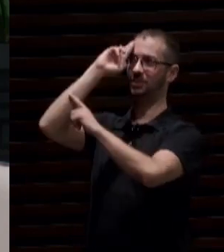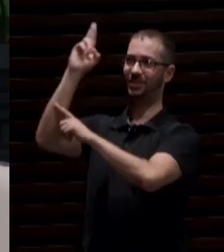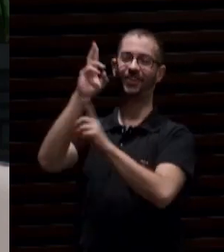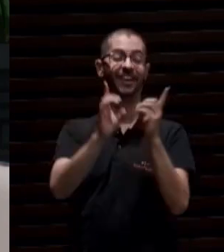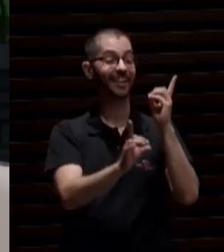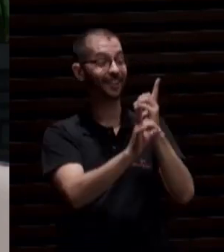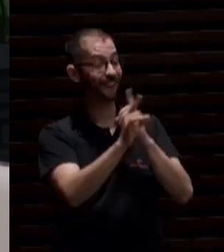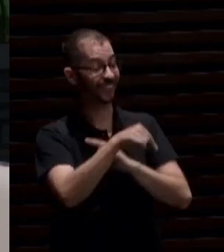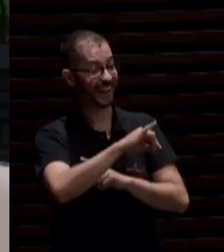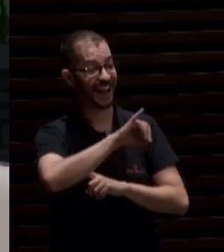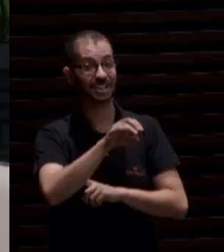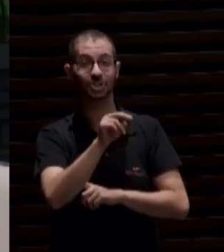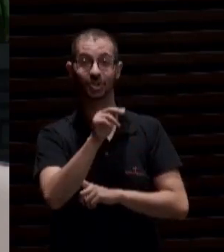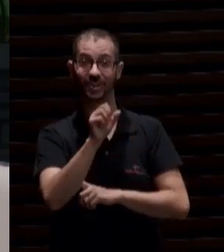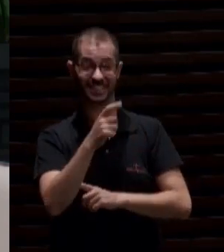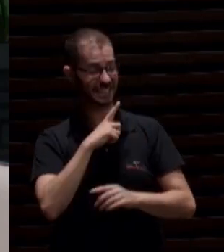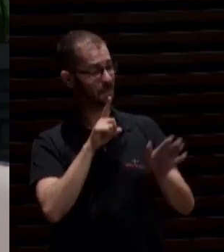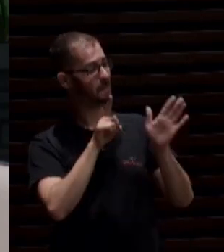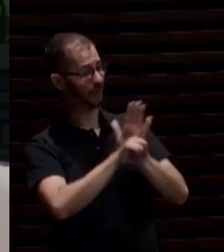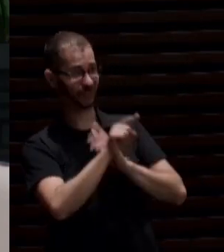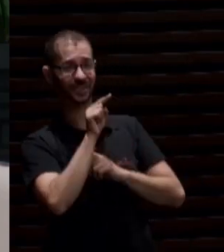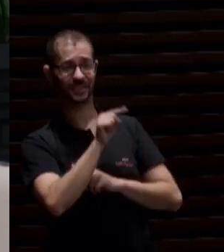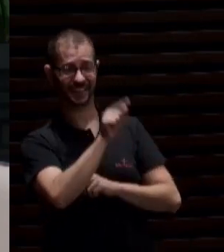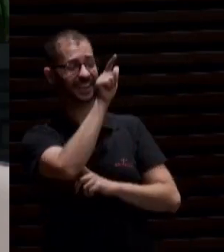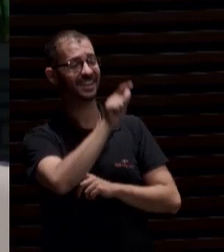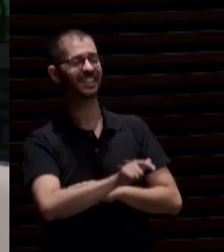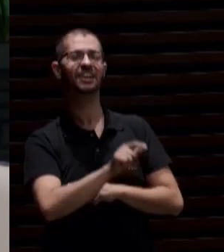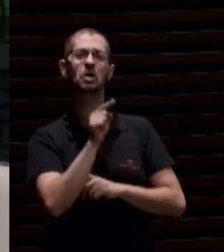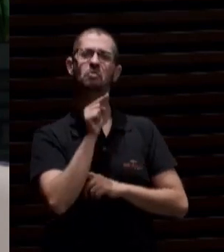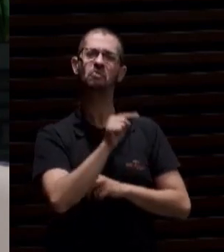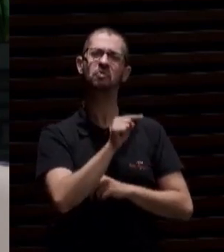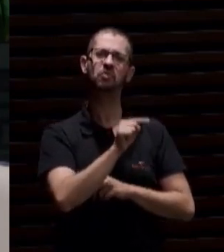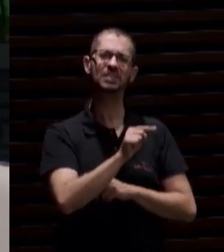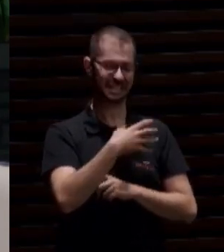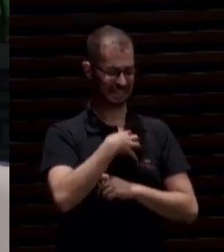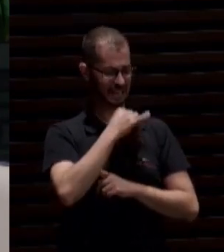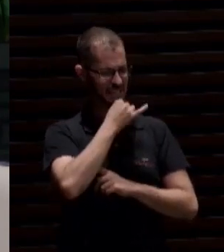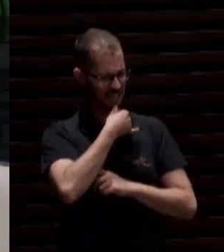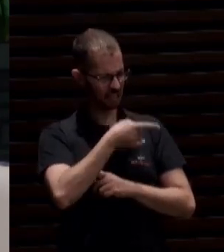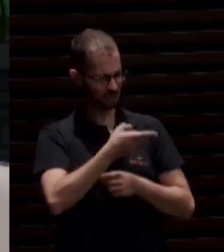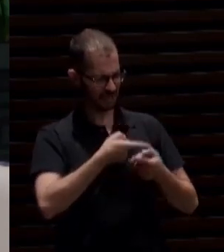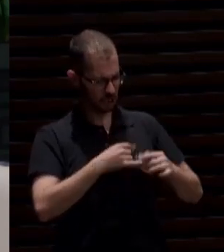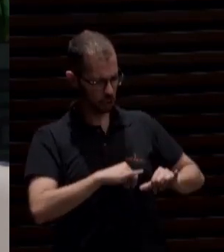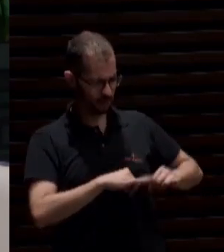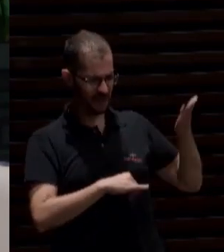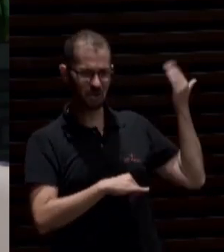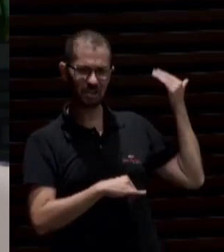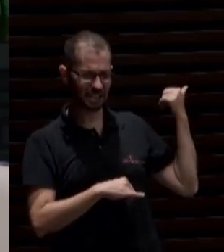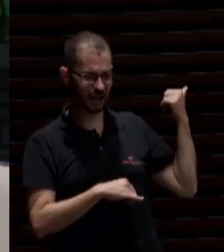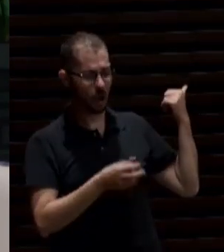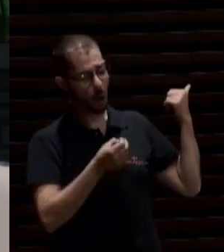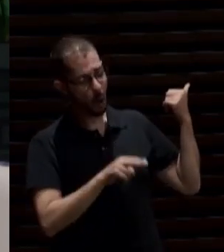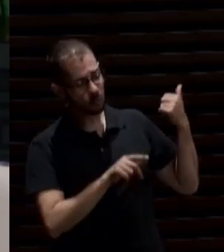e perguntarmos: Jonas, meu irmão, você fica entristecido de ter passado o que você passou? Ou você